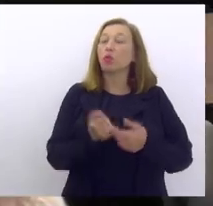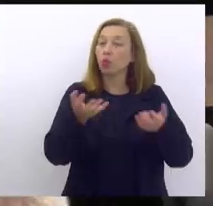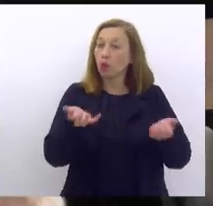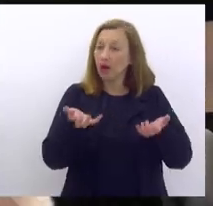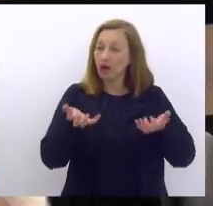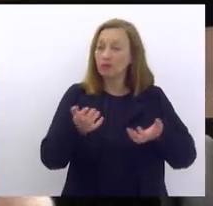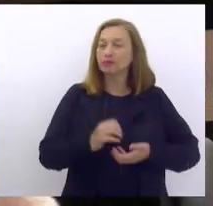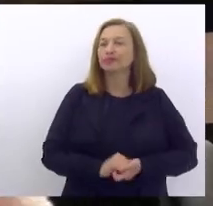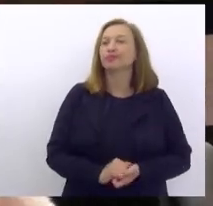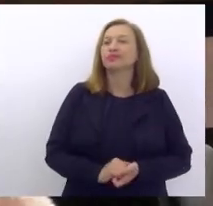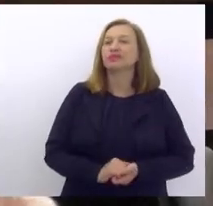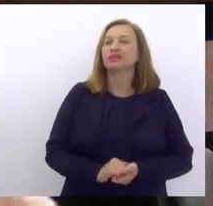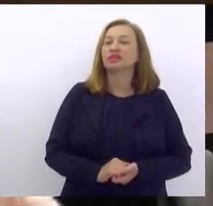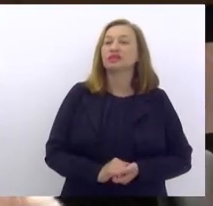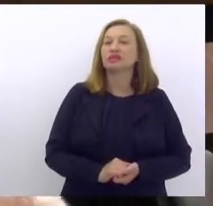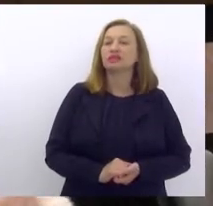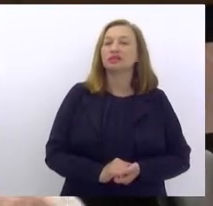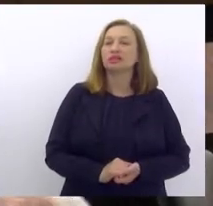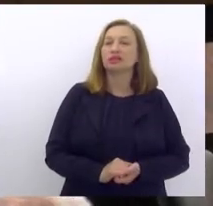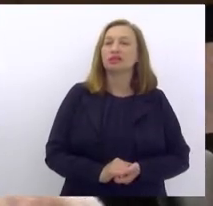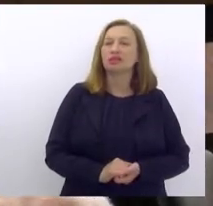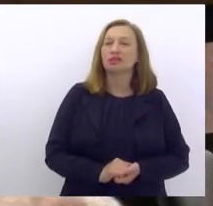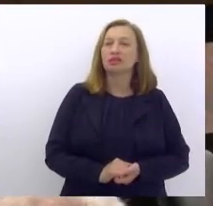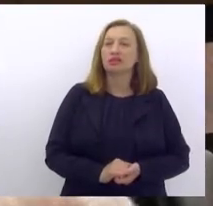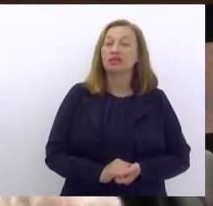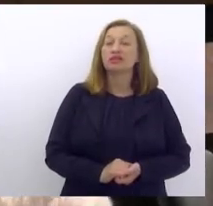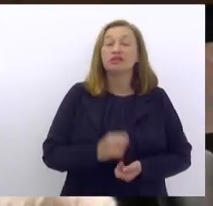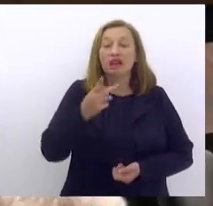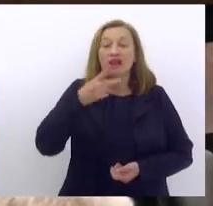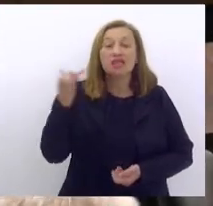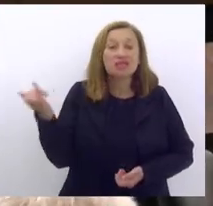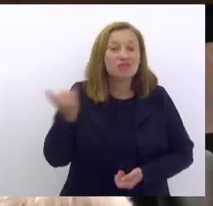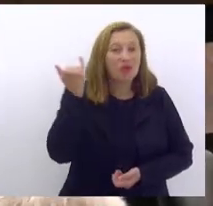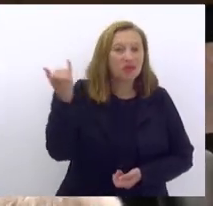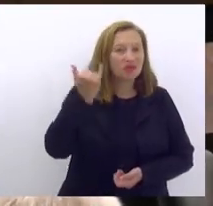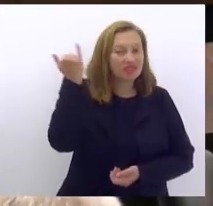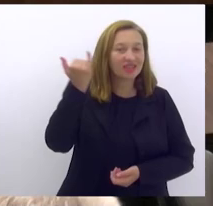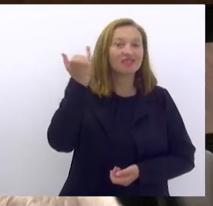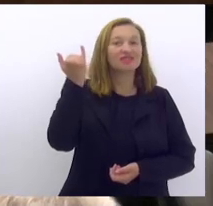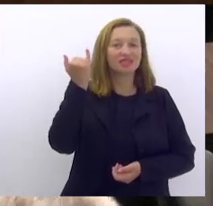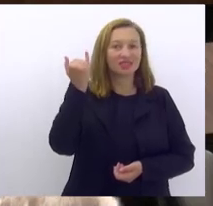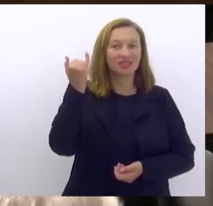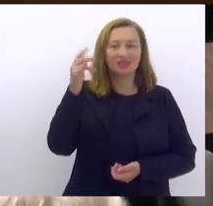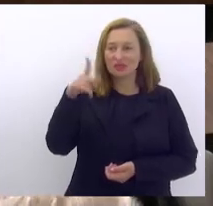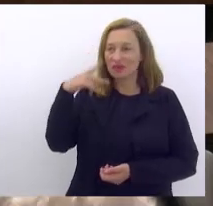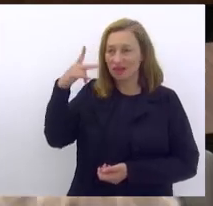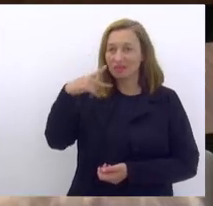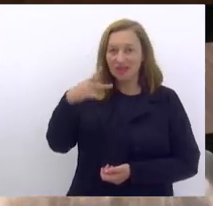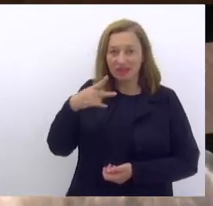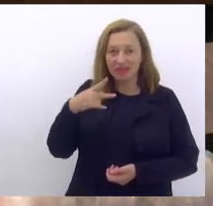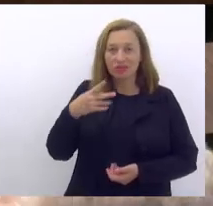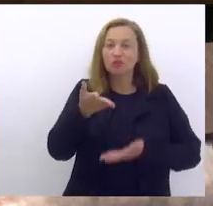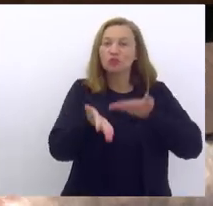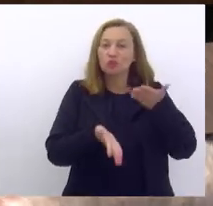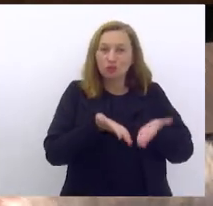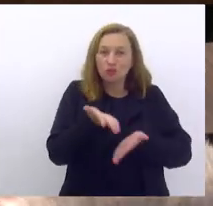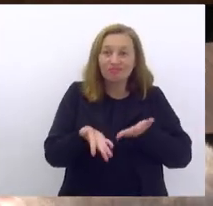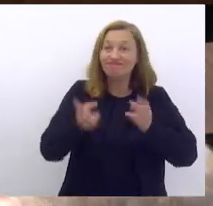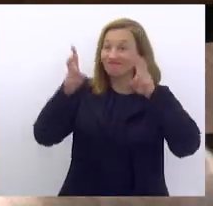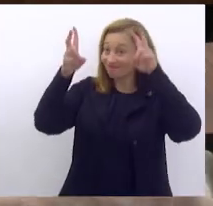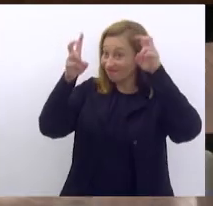quero dizer que é muito importante que esse parlamento trate desse assunto,